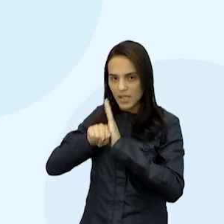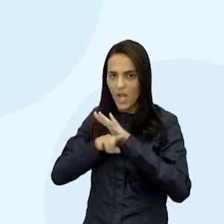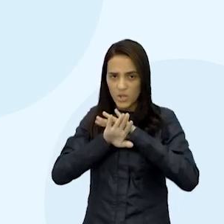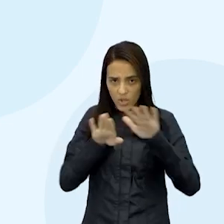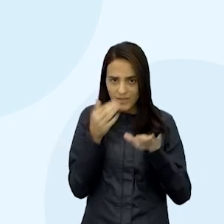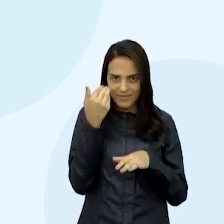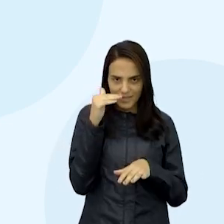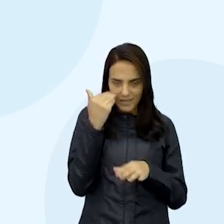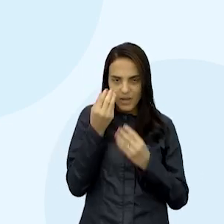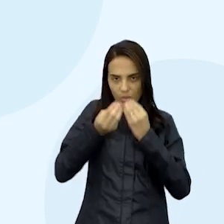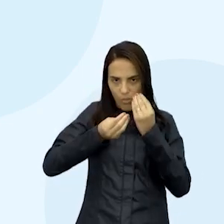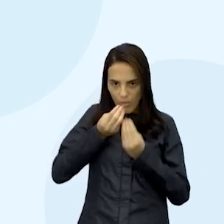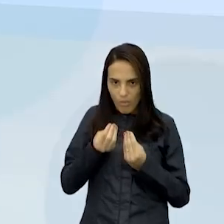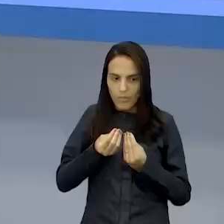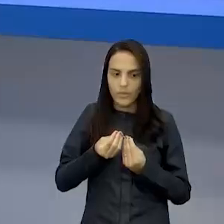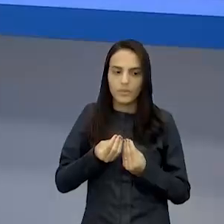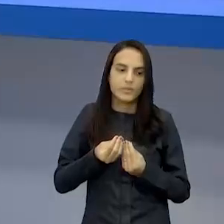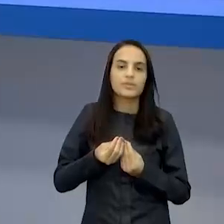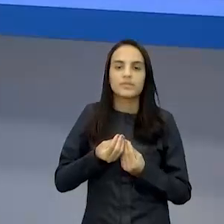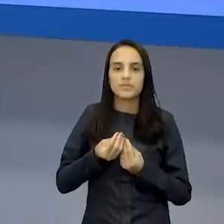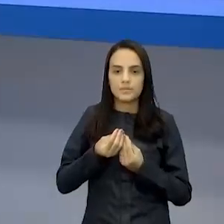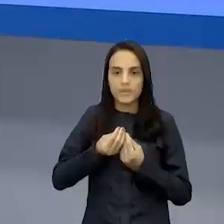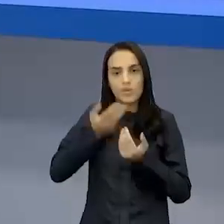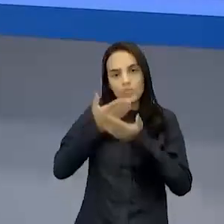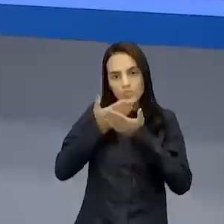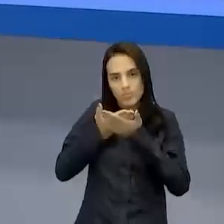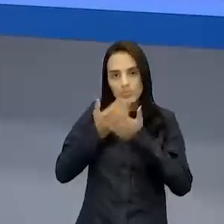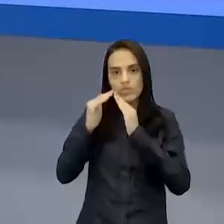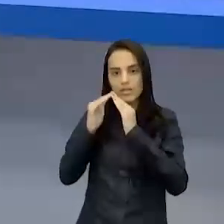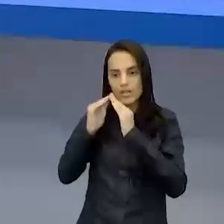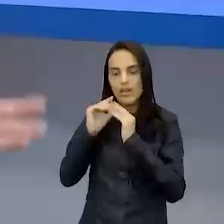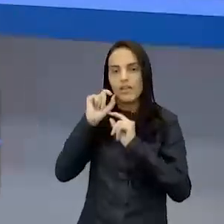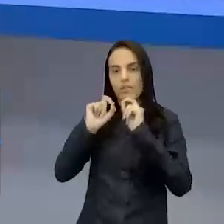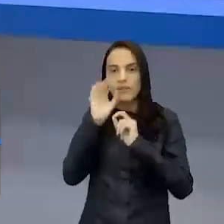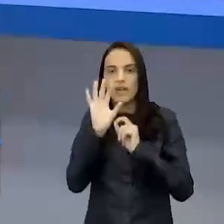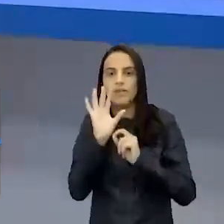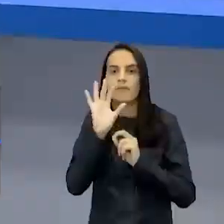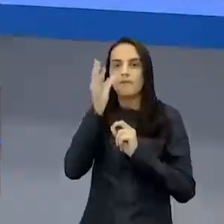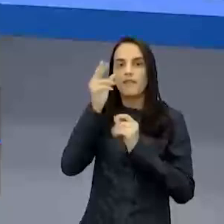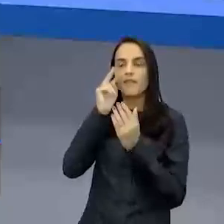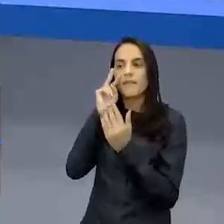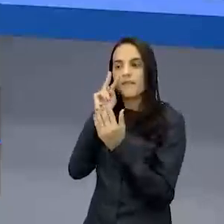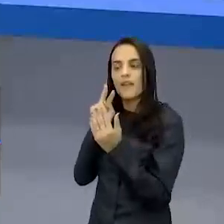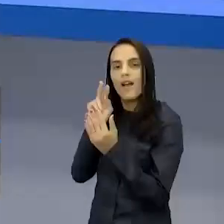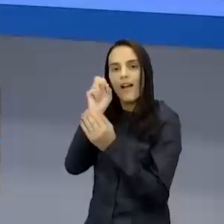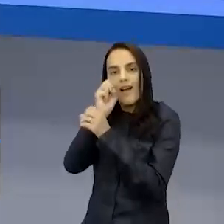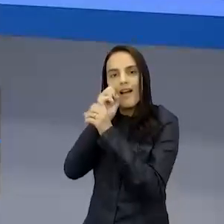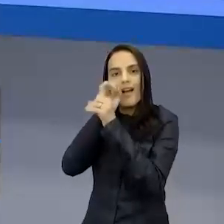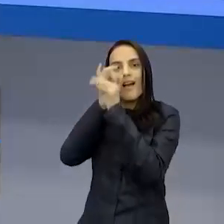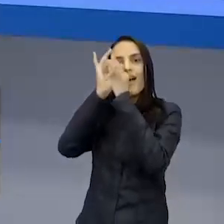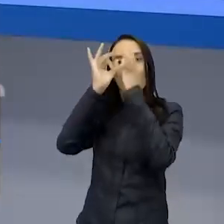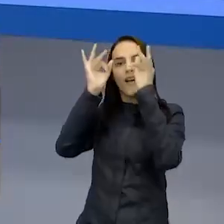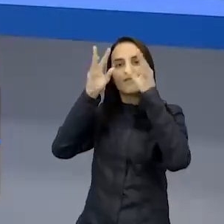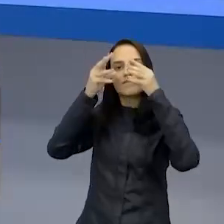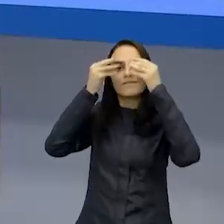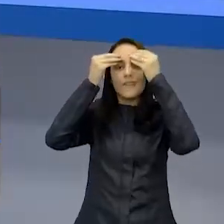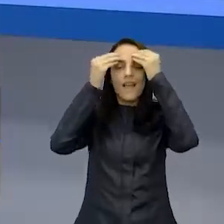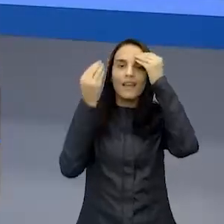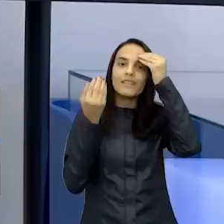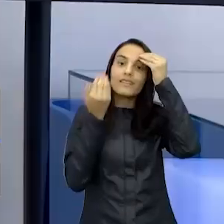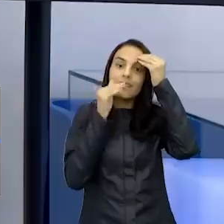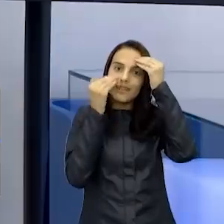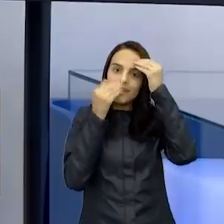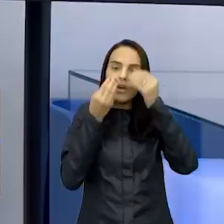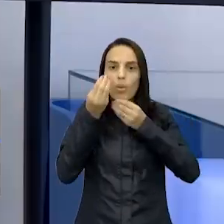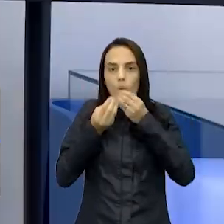entender, deixa eu só entender. Então aí tá pondo um estudo de caso é quando a gente vai ver uma situação e vai se imaginar nela para tentar entender o que acontece,